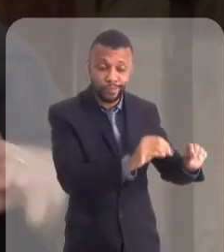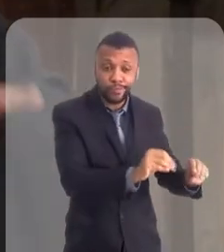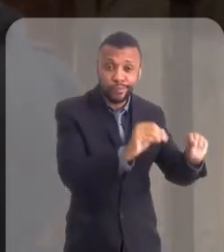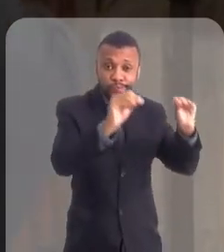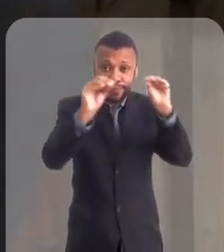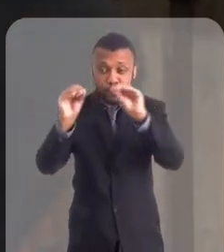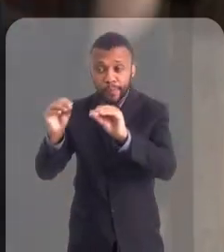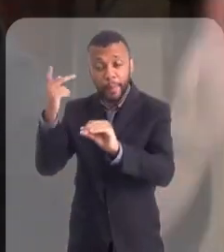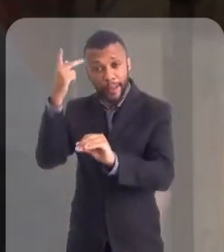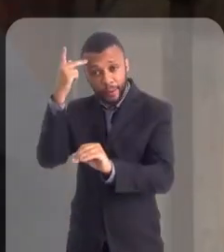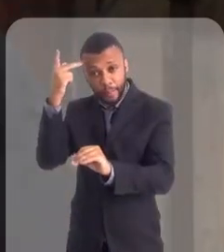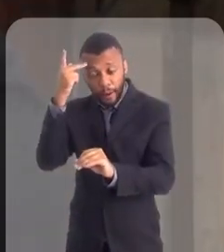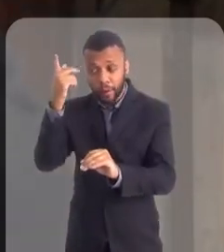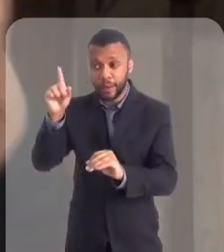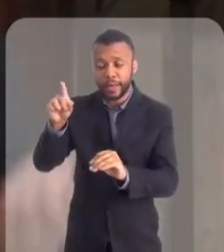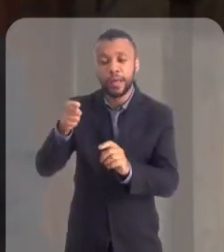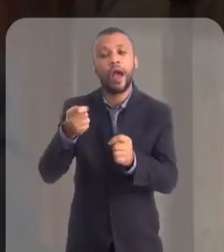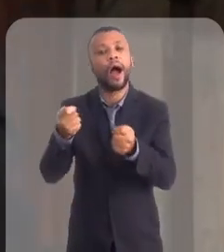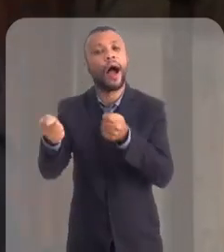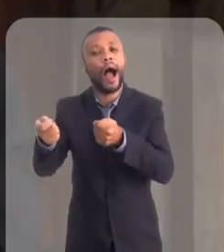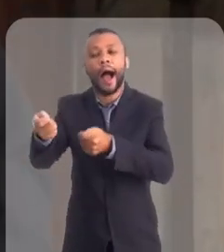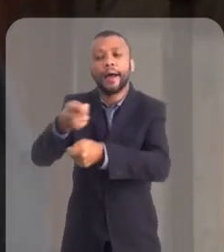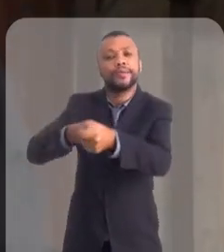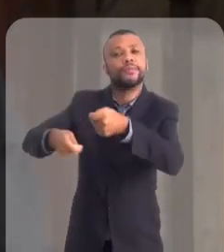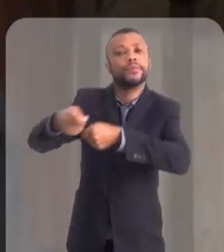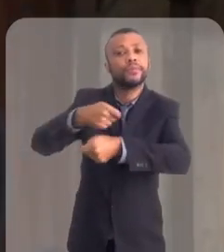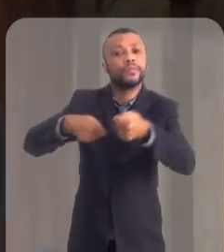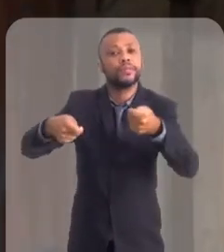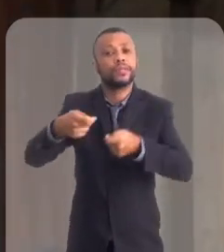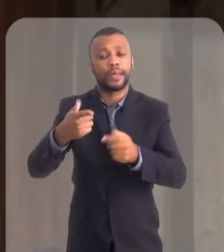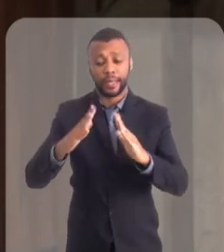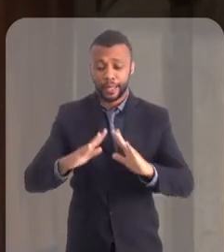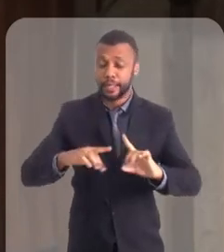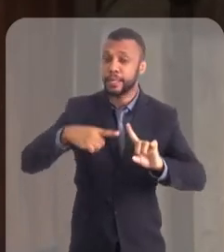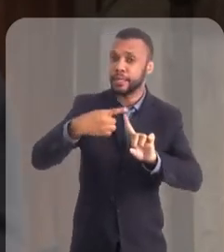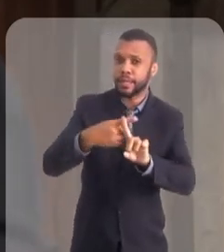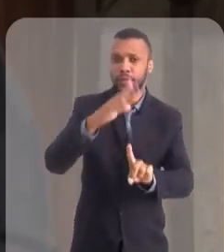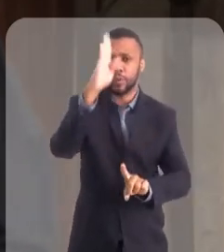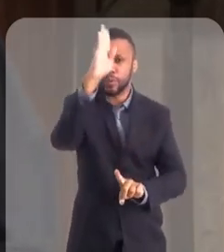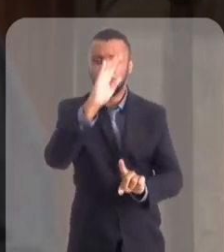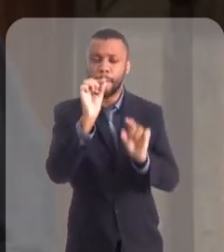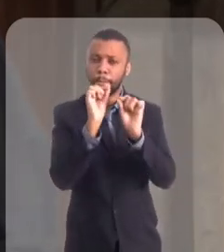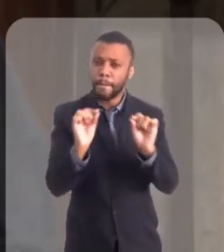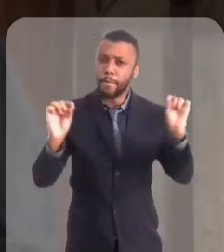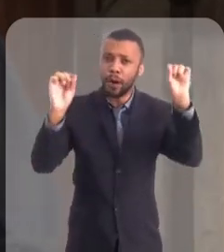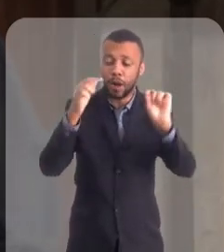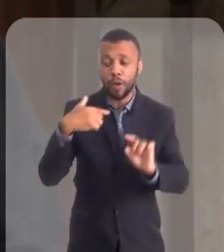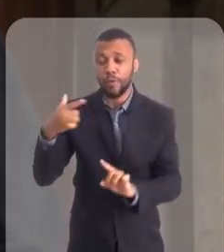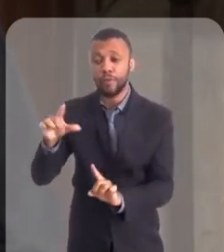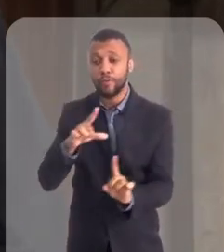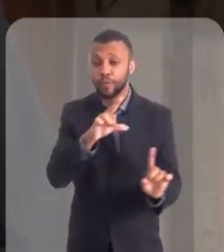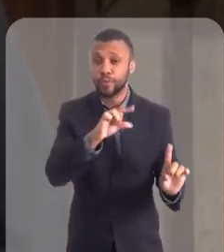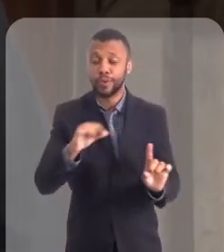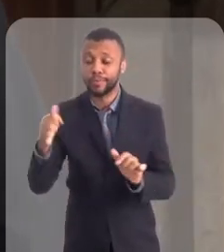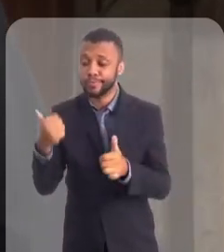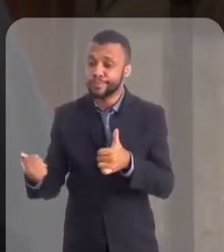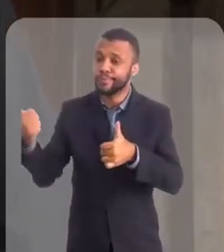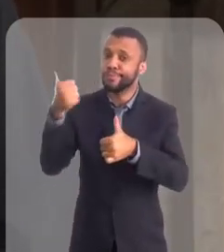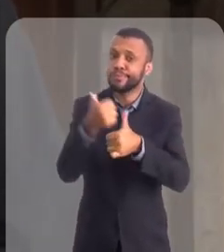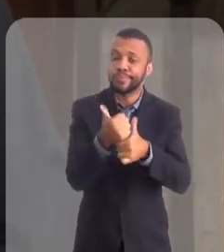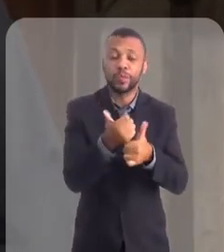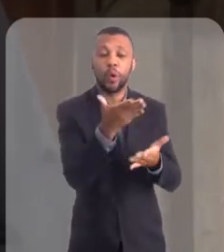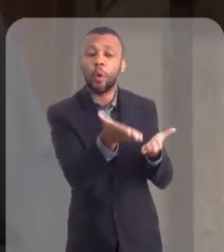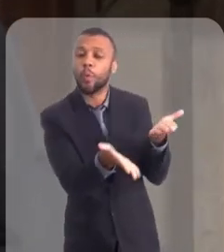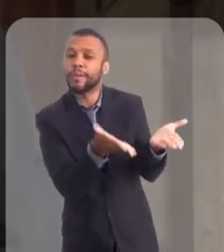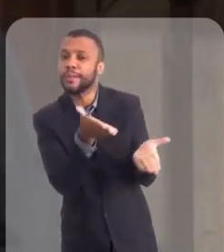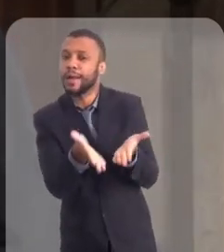Paulo, de São Paulo ele governa toda essa igreja no Brasil, então fiquei eu, quase 2 anos depois, fui eu ordenado para sucedê-lo